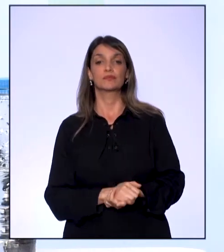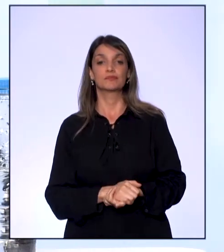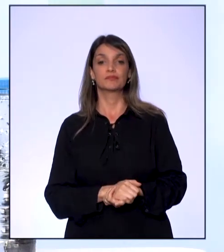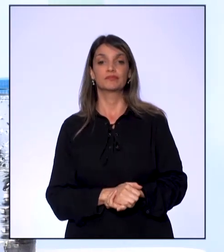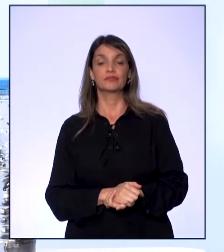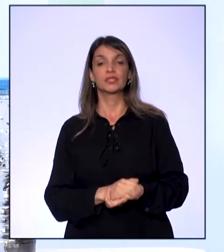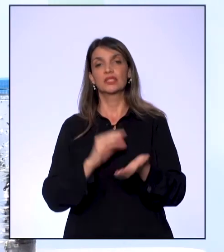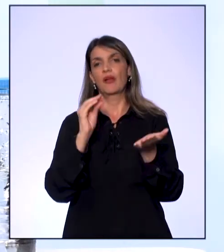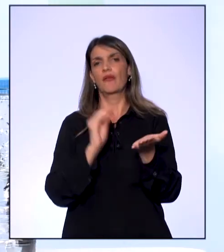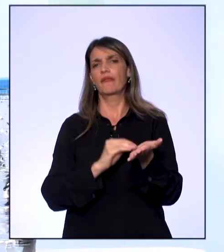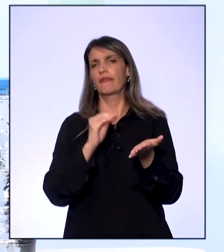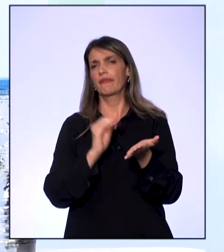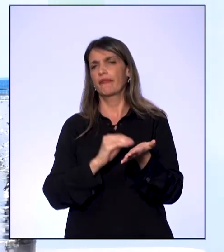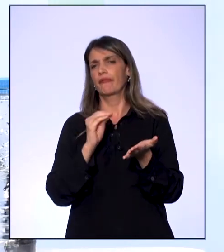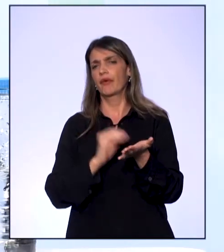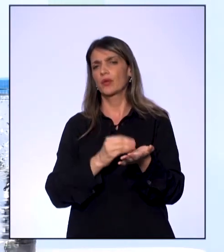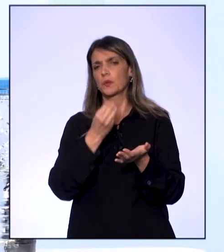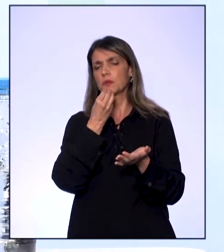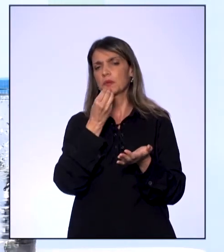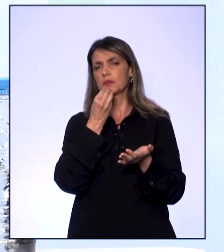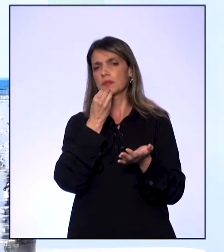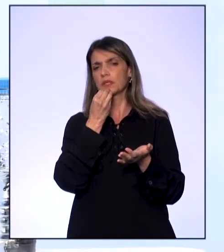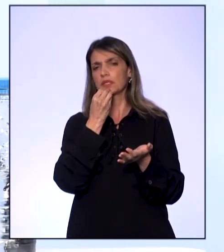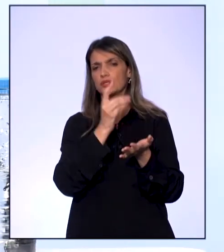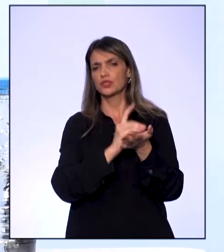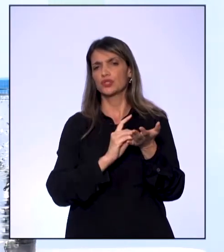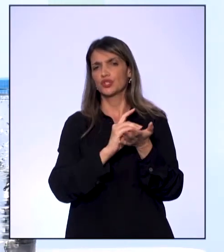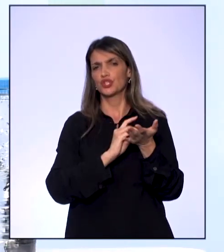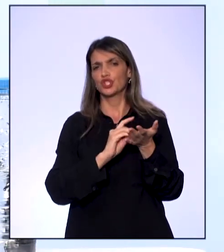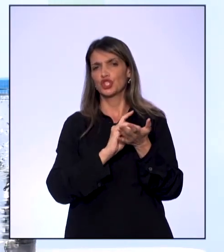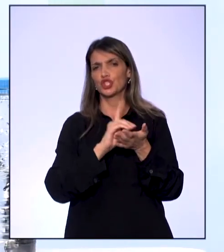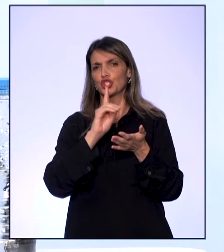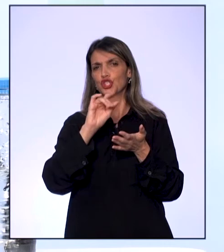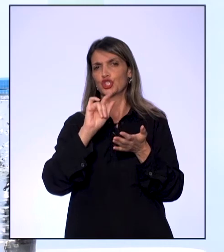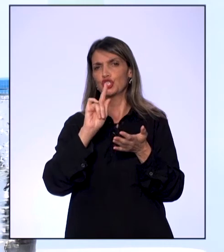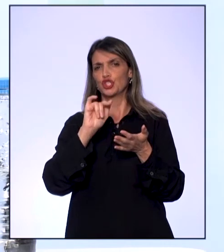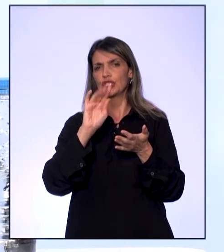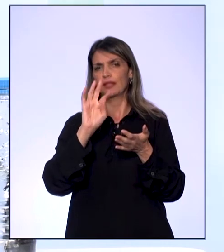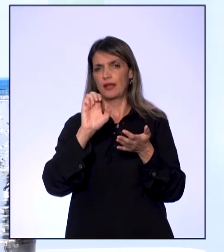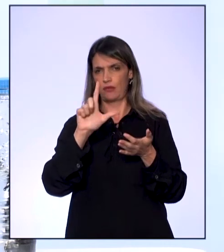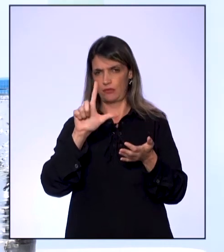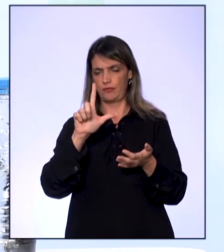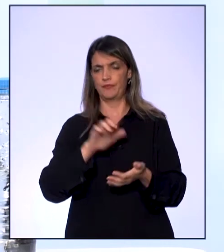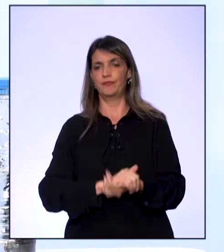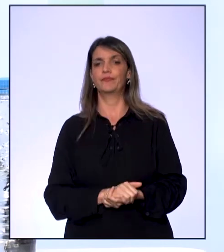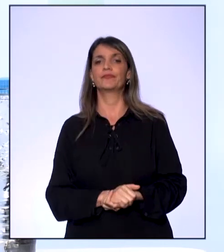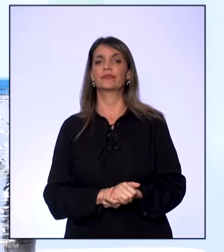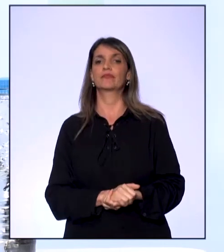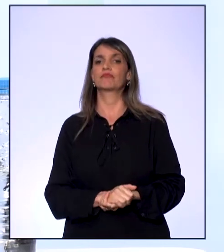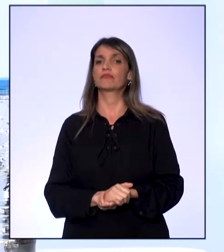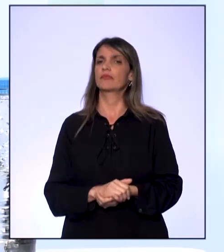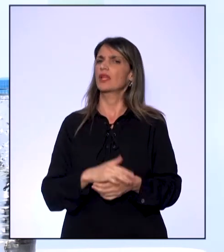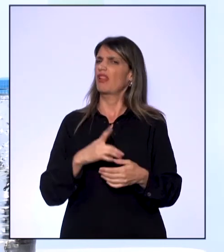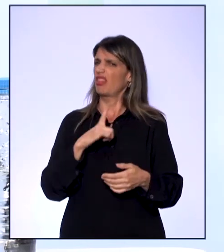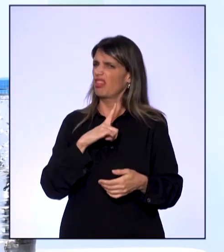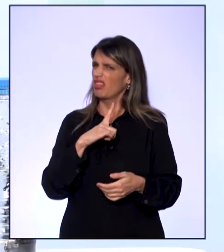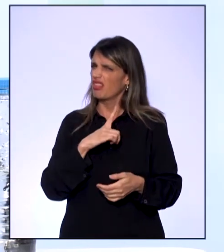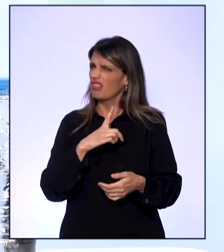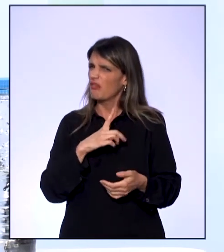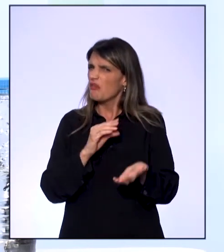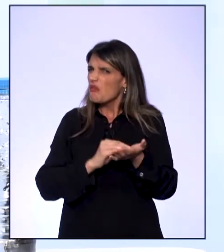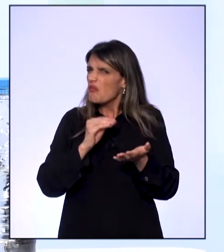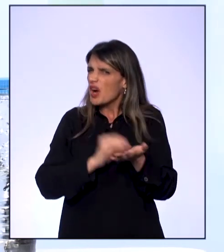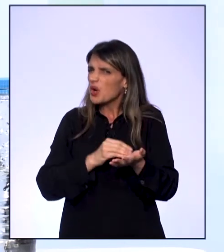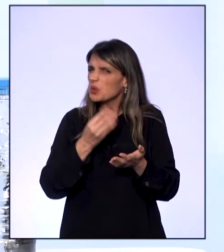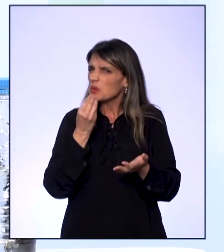Falta de oportunidade digital. Então, tem um aluno que colocou aqui a questão da falta de oportunidade digital. Será que existe falta de oportunidade